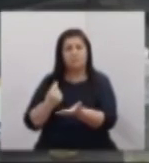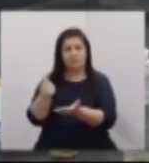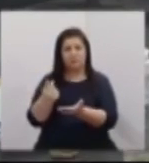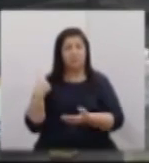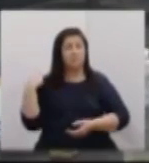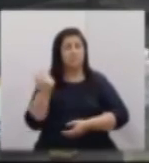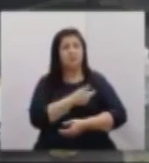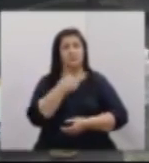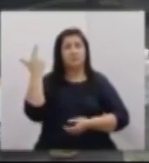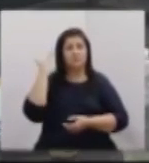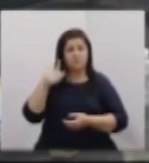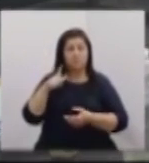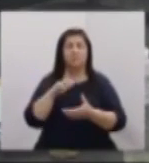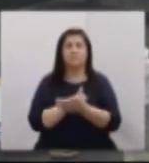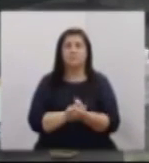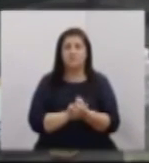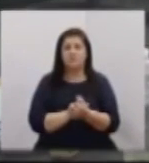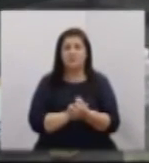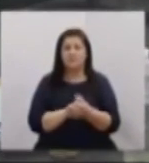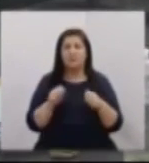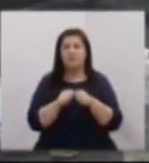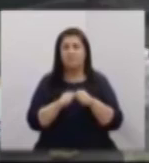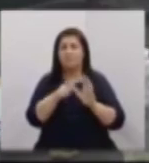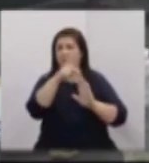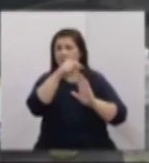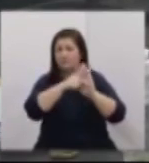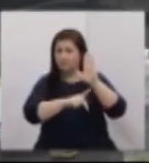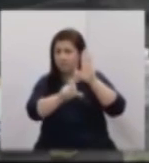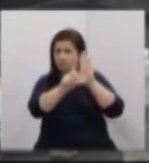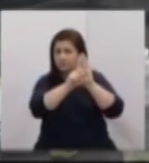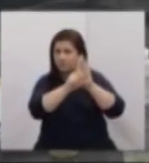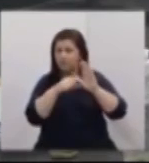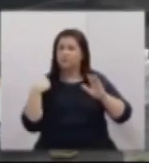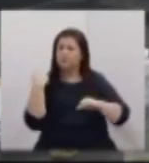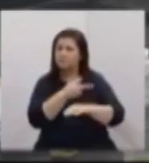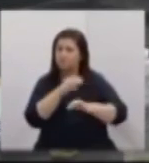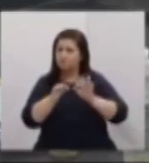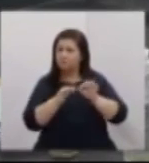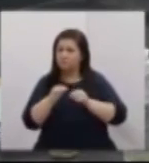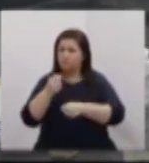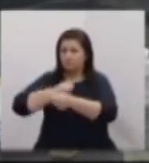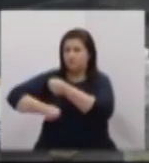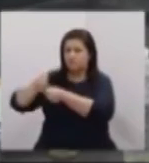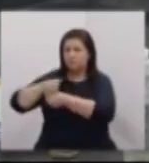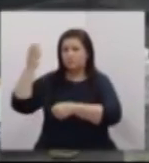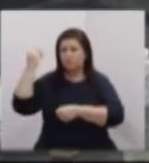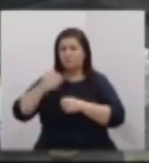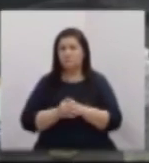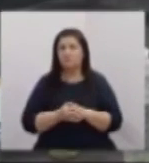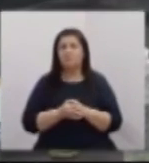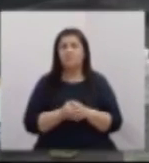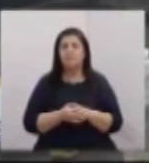possa fazer com que esse projeto, com que essa lei que nós construímos no passado, como o vereador Dr. Rodrigo Salomão